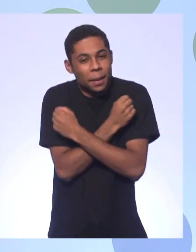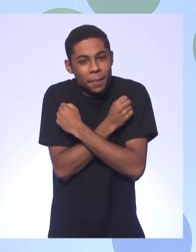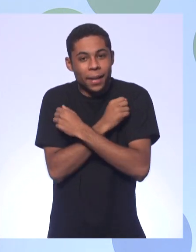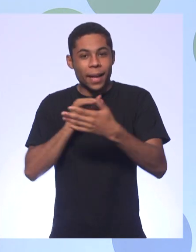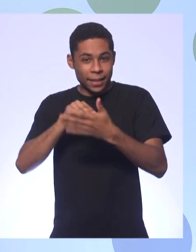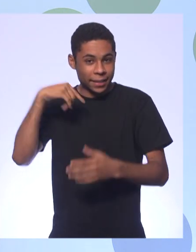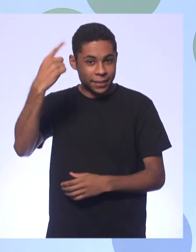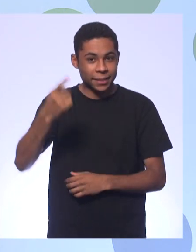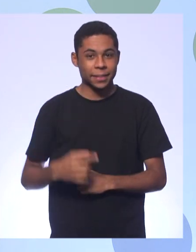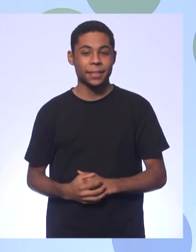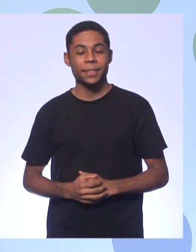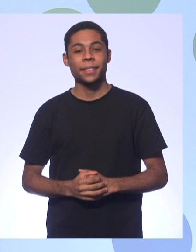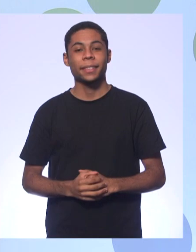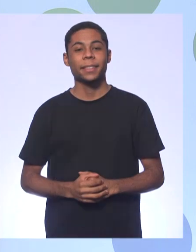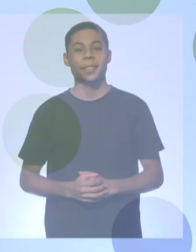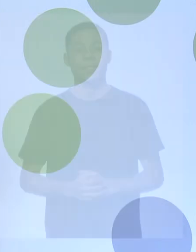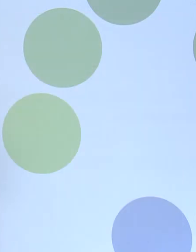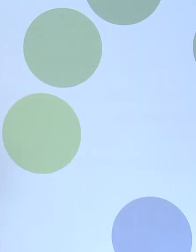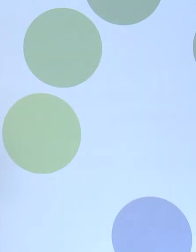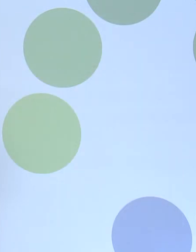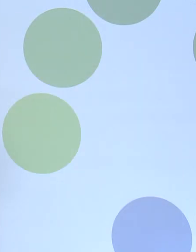e até lá